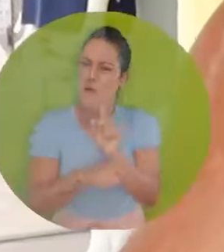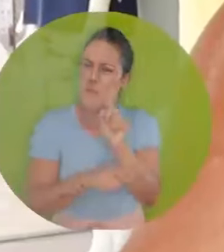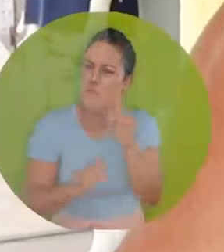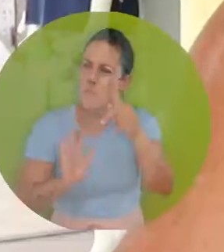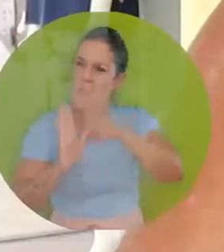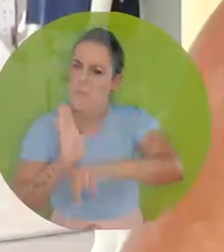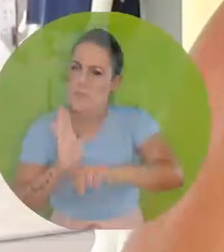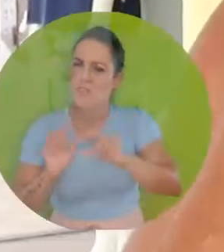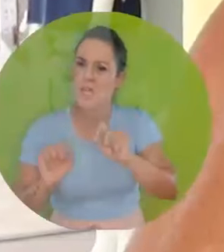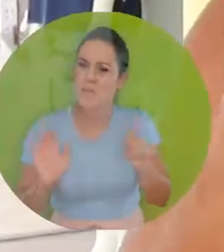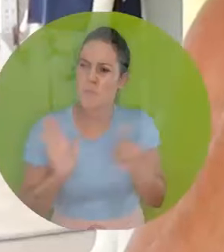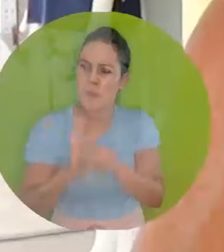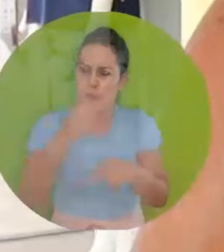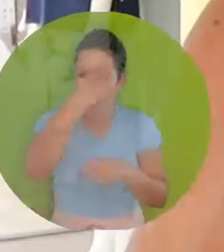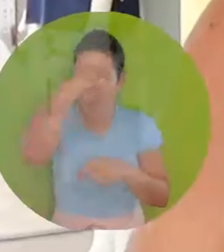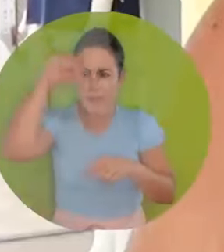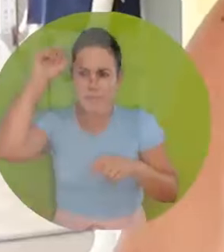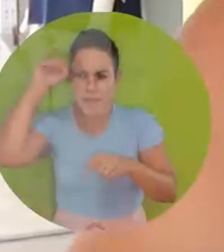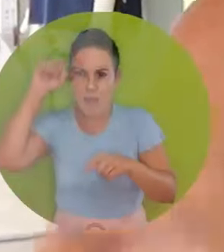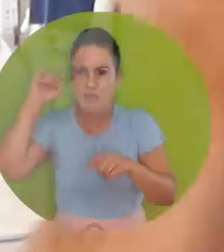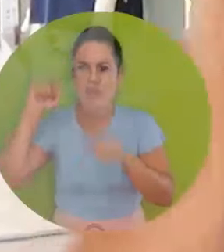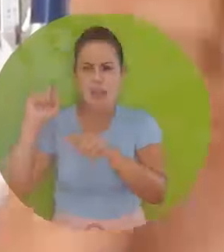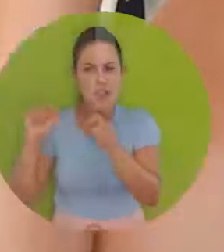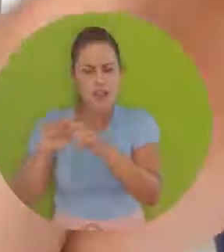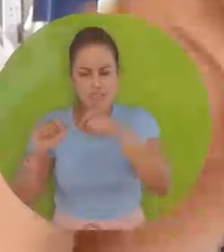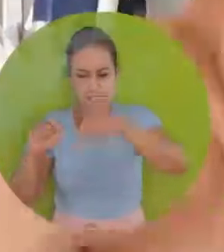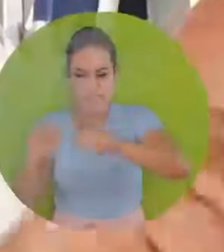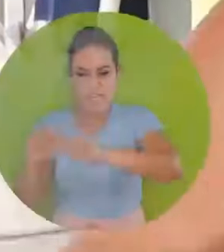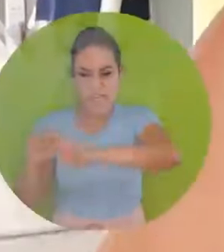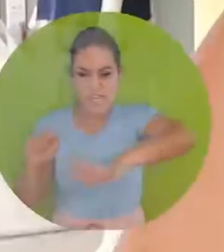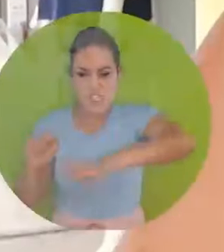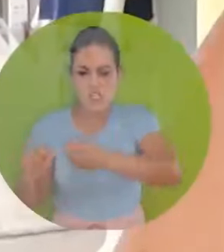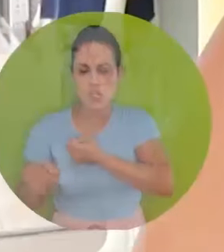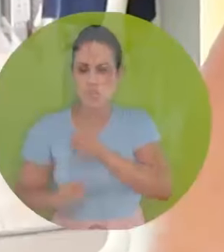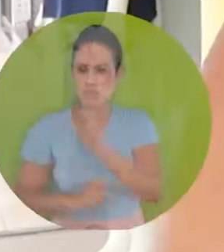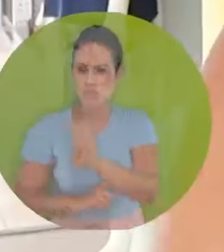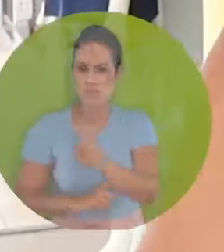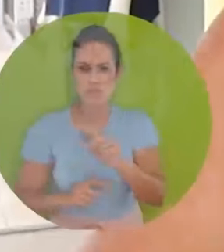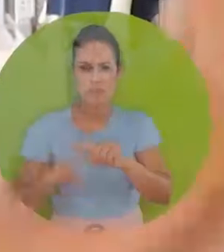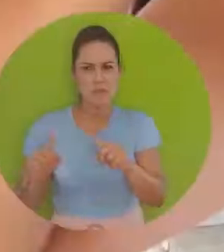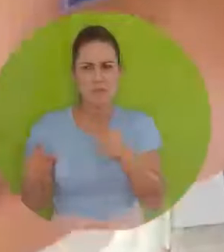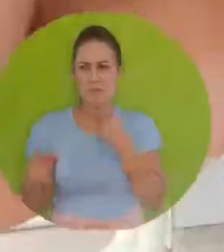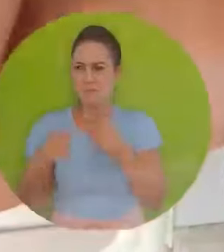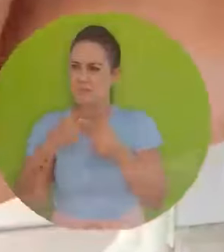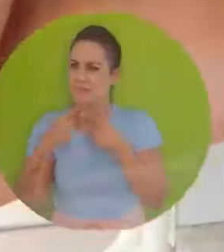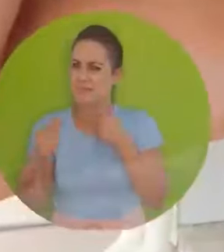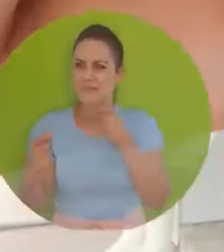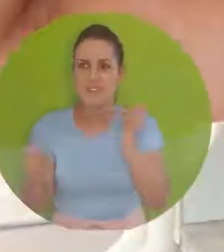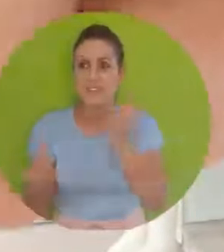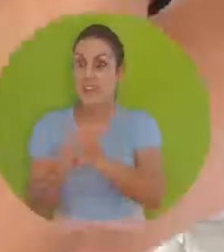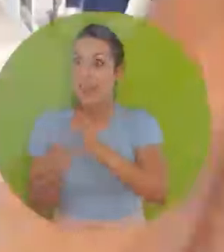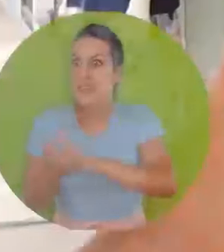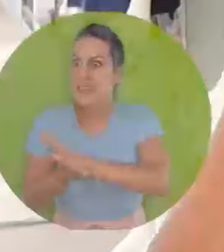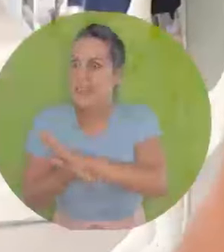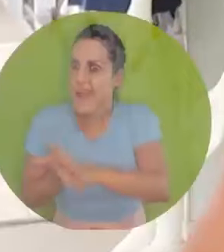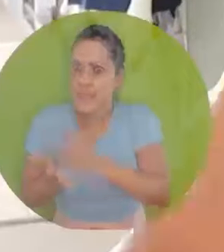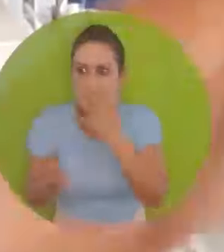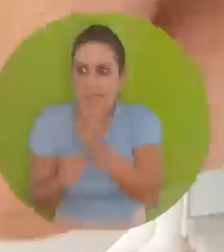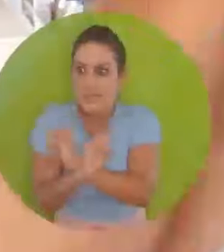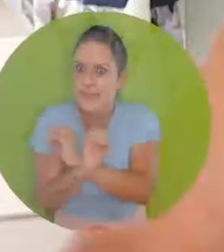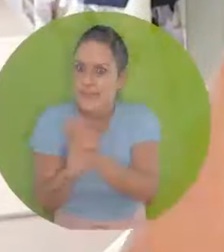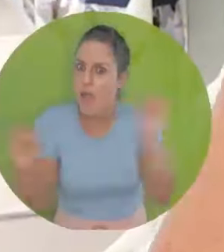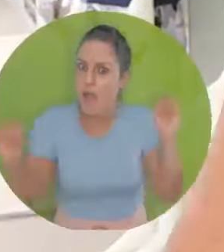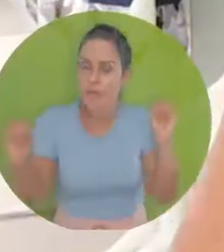um projeto que o Arnaldinho Borgo tivesse feito aqui para a região 5. É como se o resultado é como se fosse